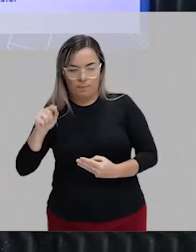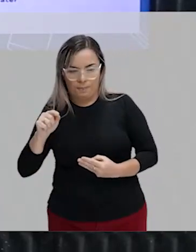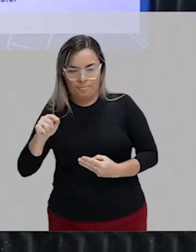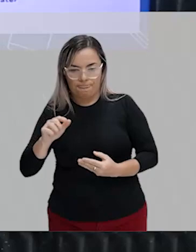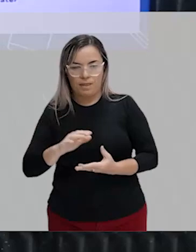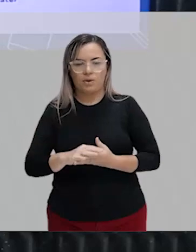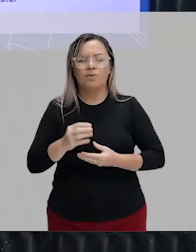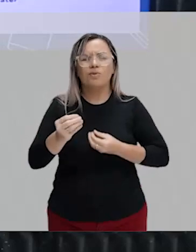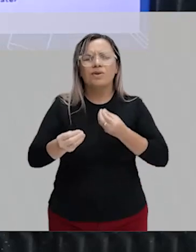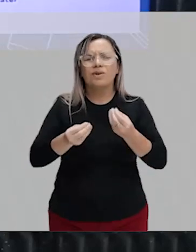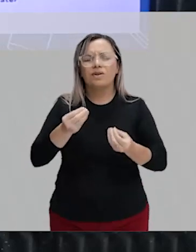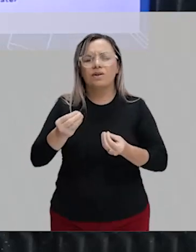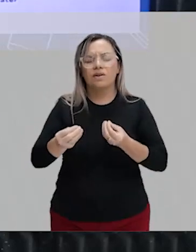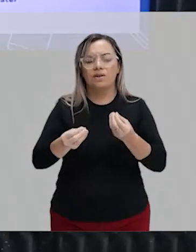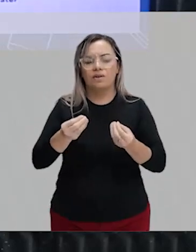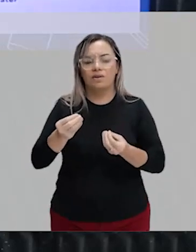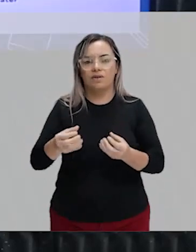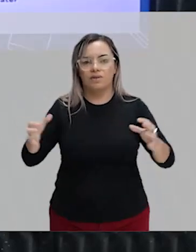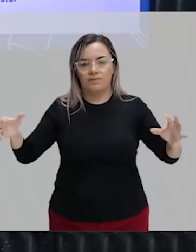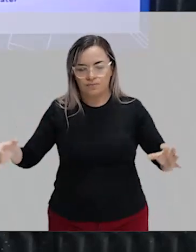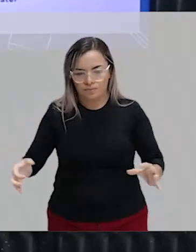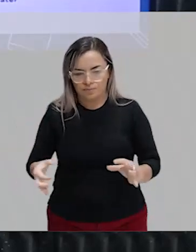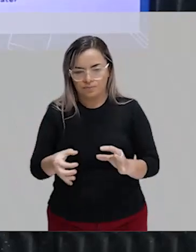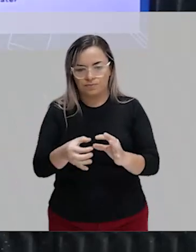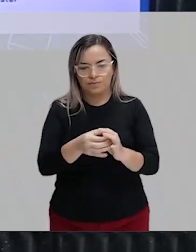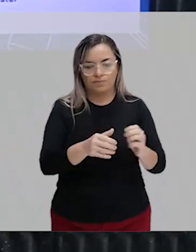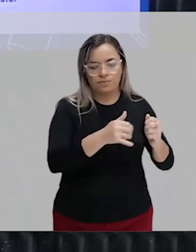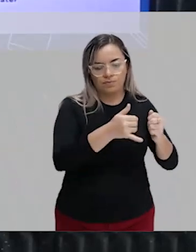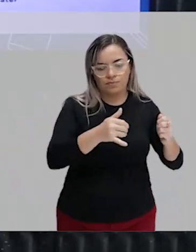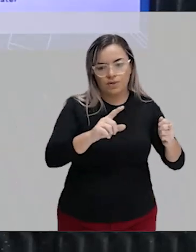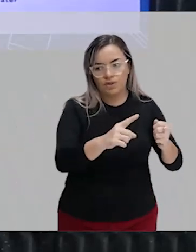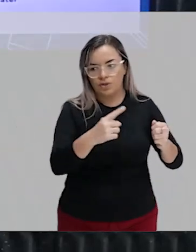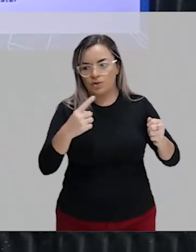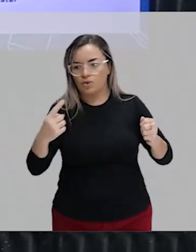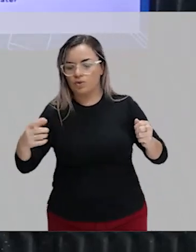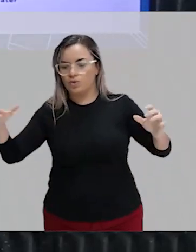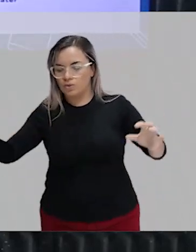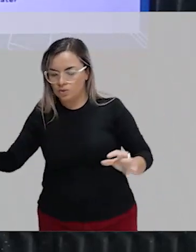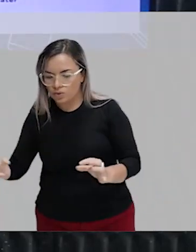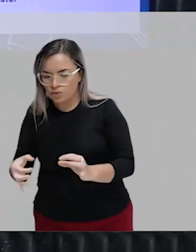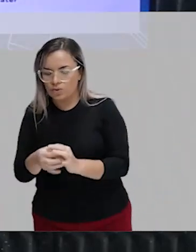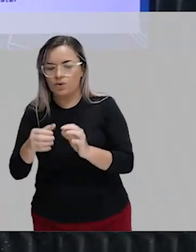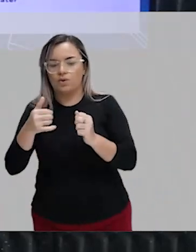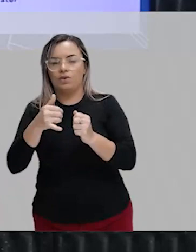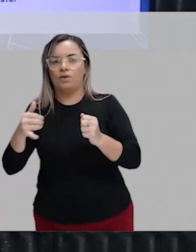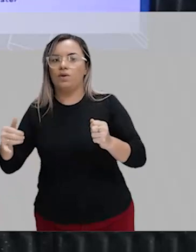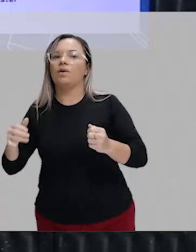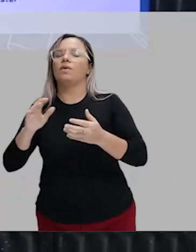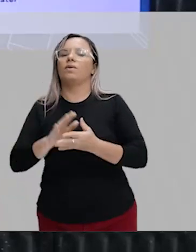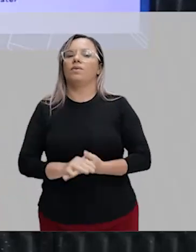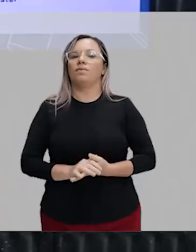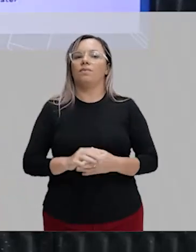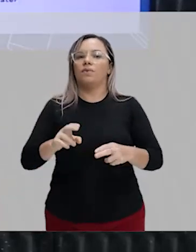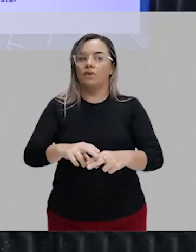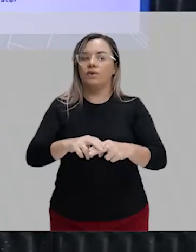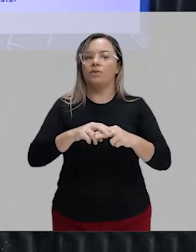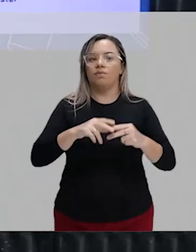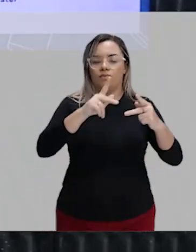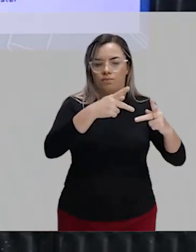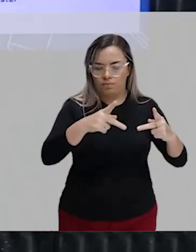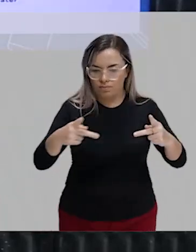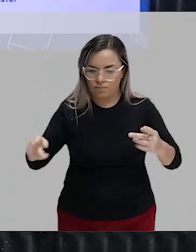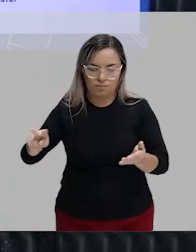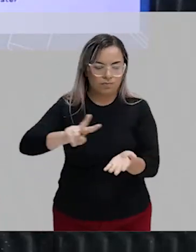e outro aminoácido, certo? Então, as proteínas são formadas por vários aminoácidos que